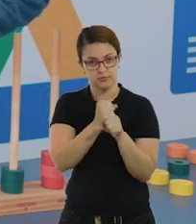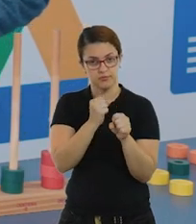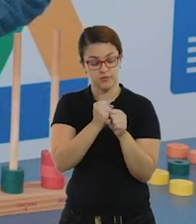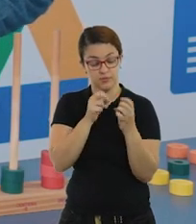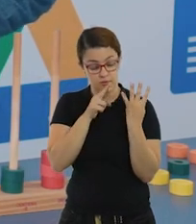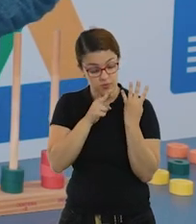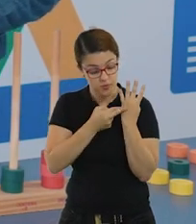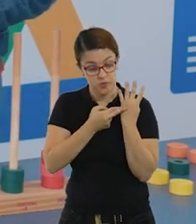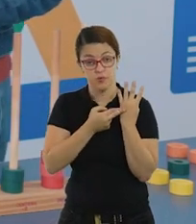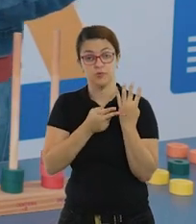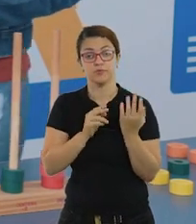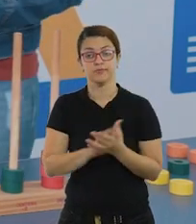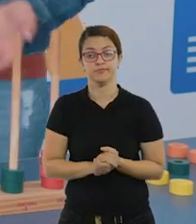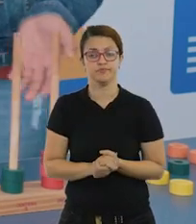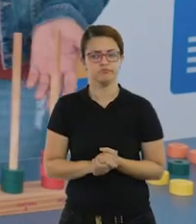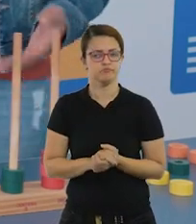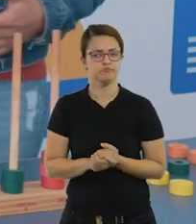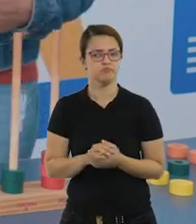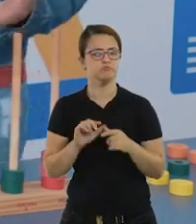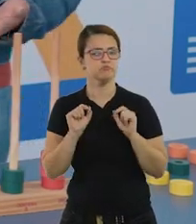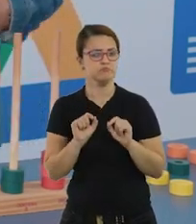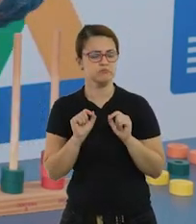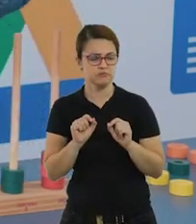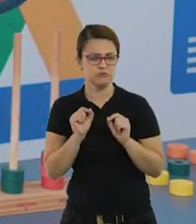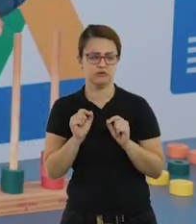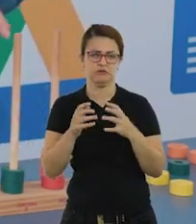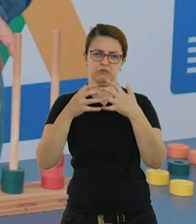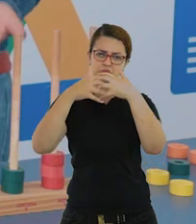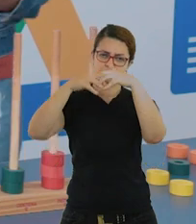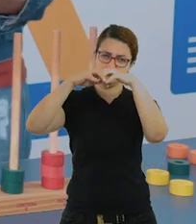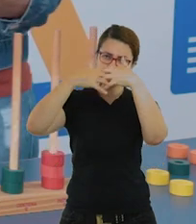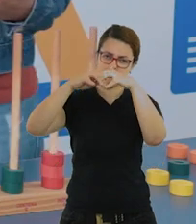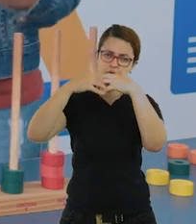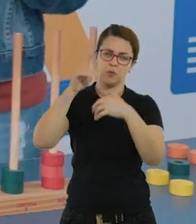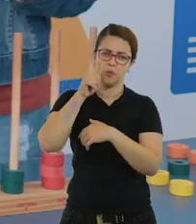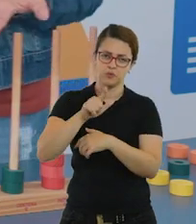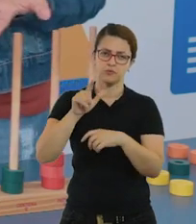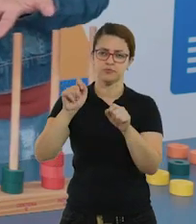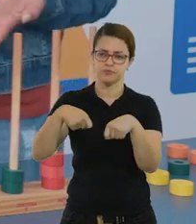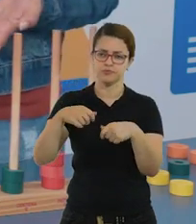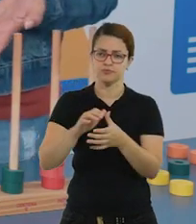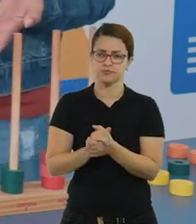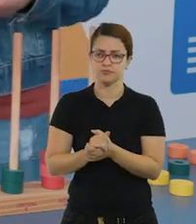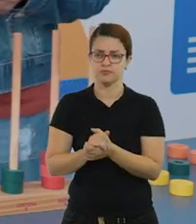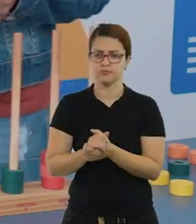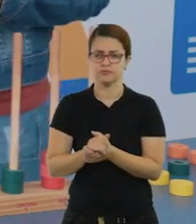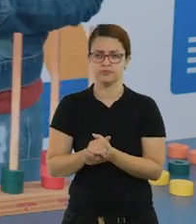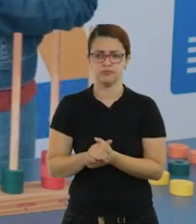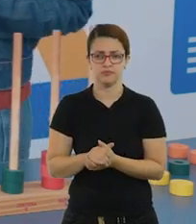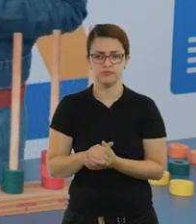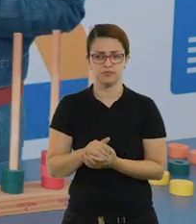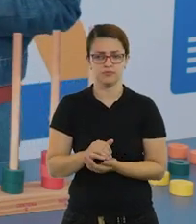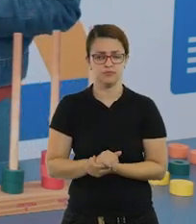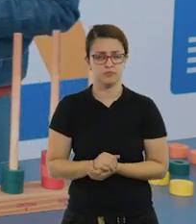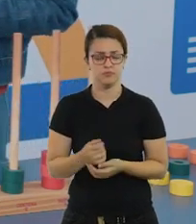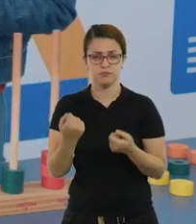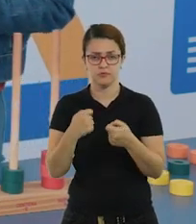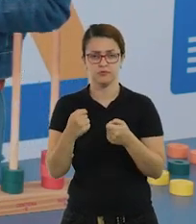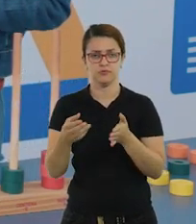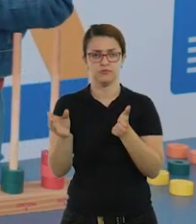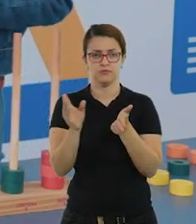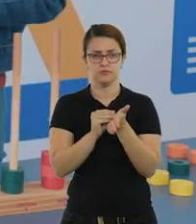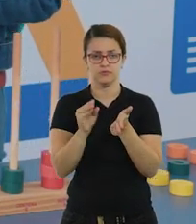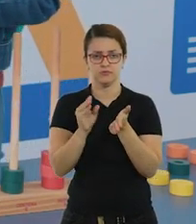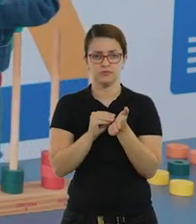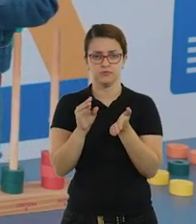encontrar o resultado. Essa adição, né, essa conta, nós conseguimos fazer de cabeça, de memória, tá? Aí, na cabecinha de vocês. Não precisa fazer o